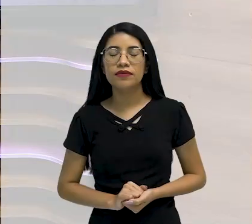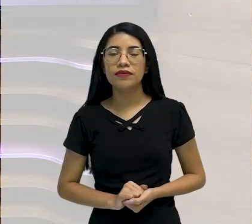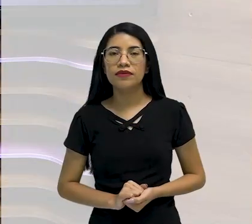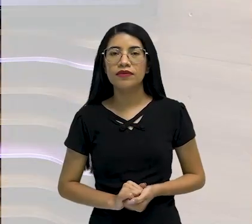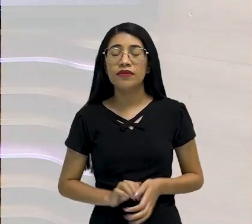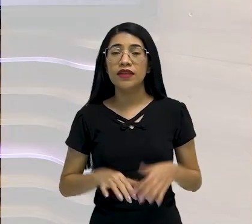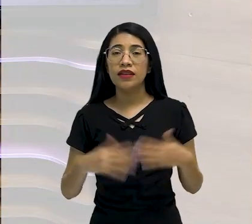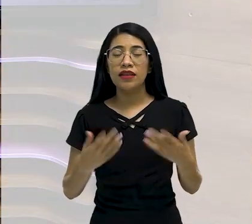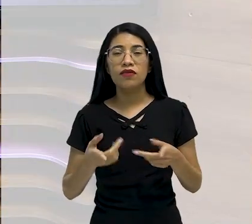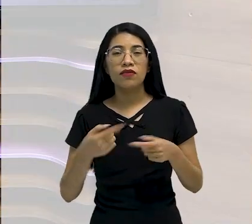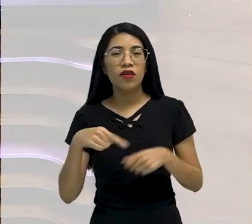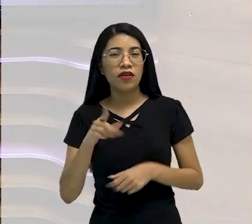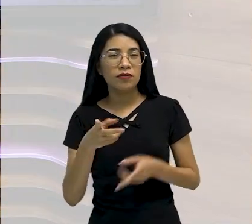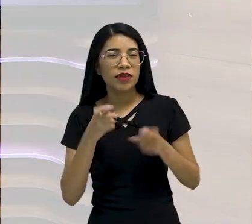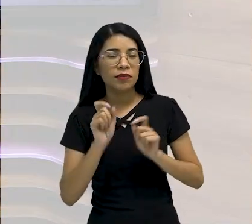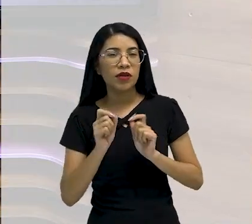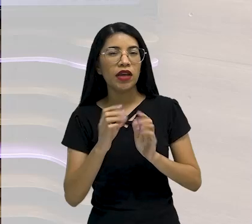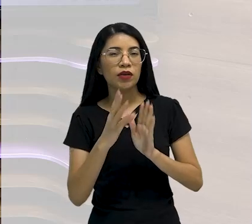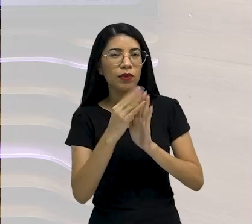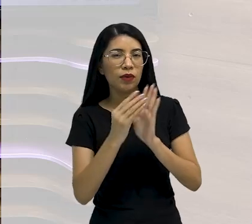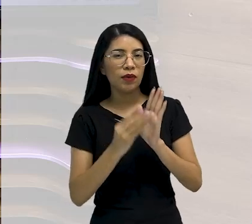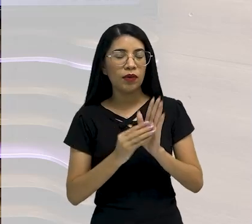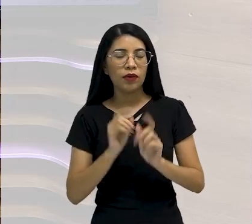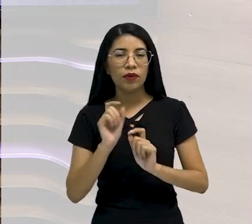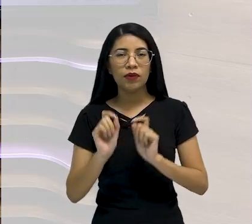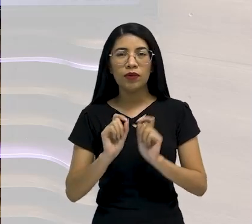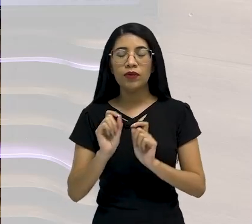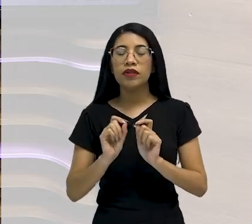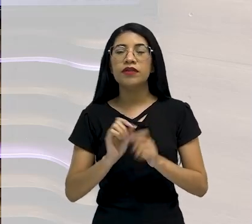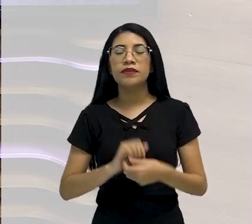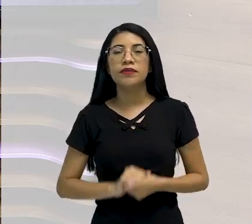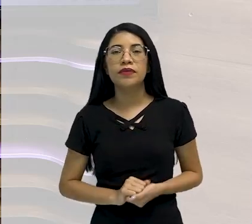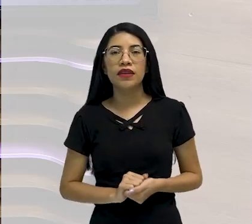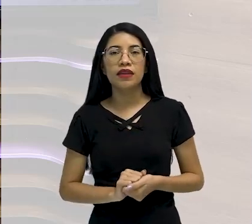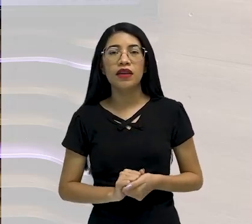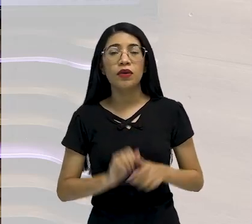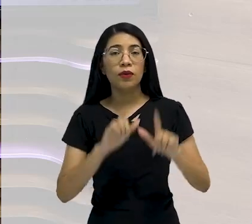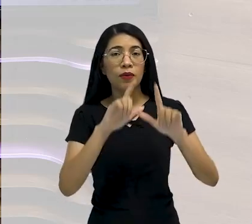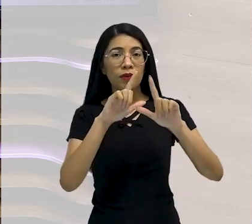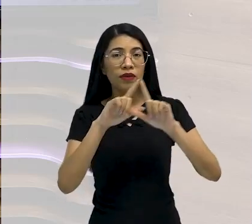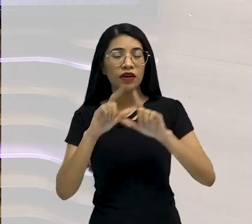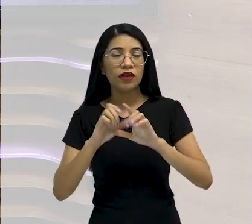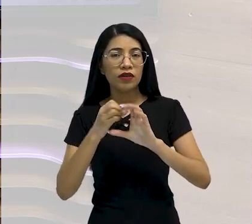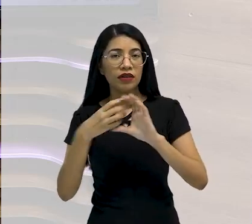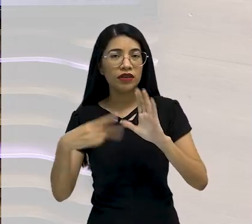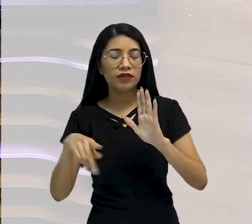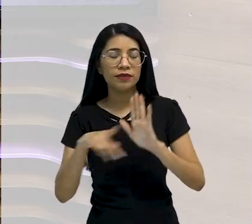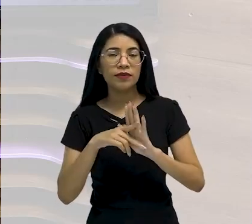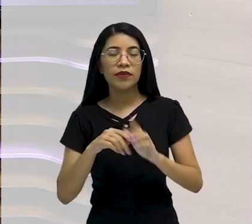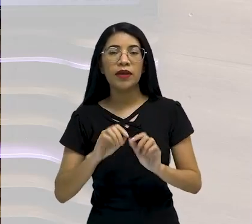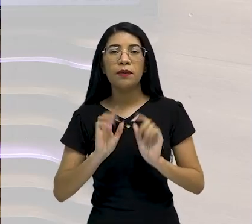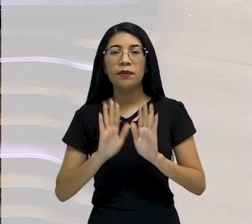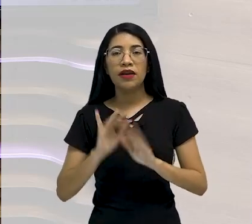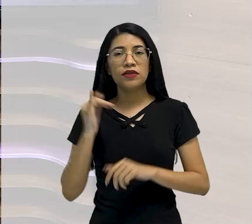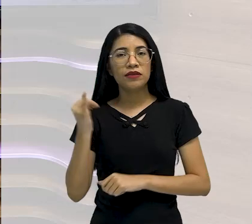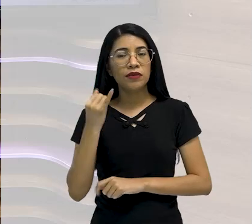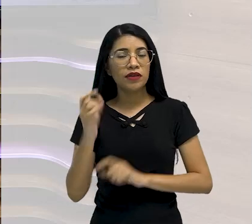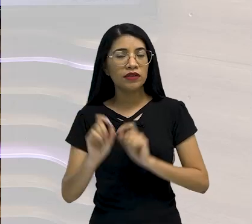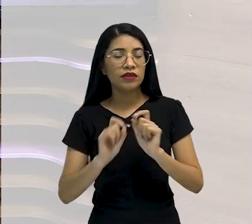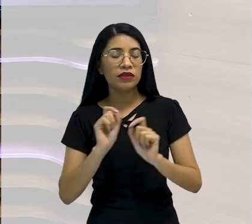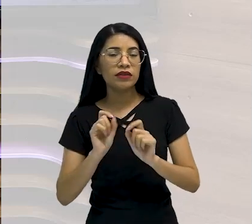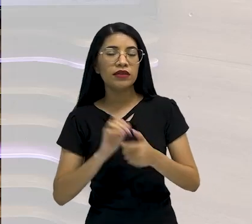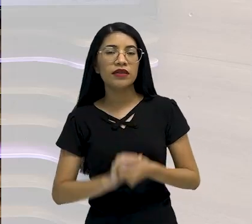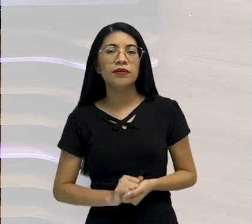Então, pessoal, como vocês viram na introdução, a nossa aula tratará de triângulos e seus elementos. O mais importante, então, é